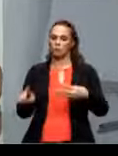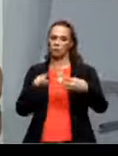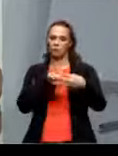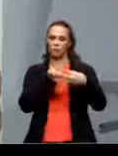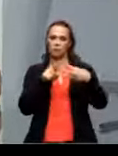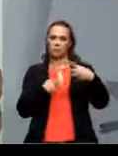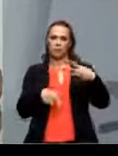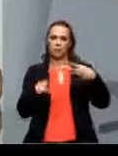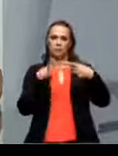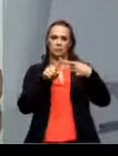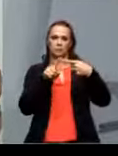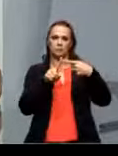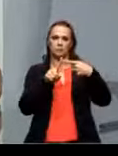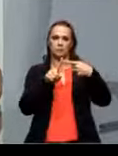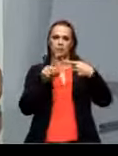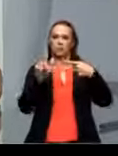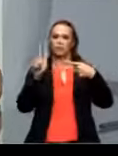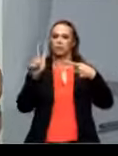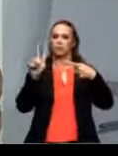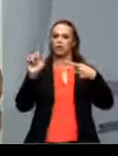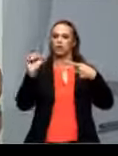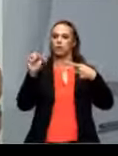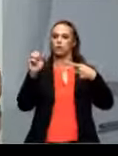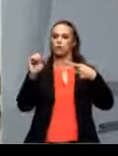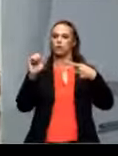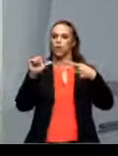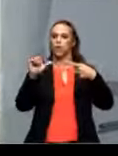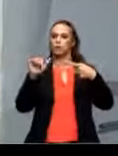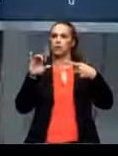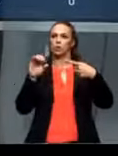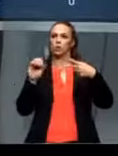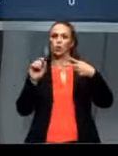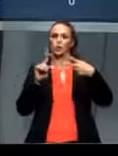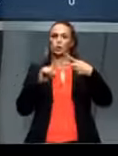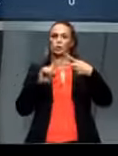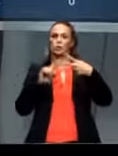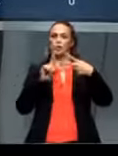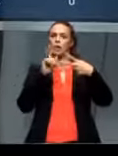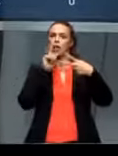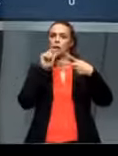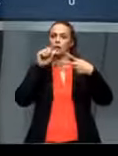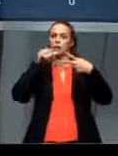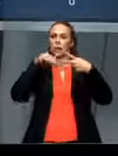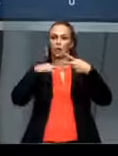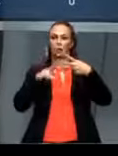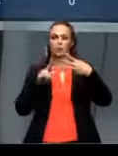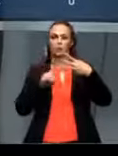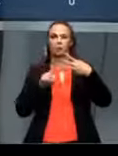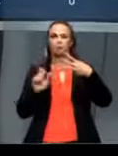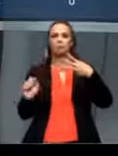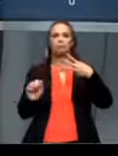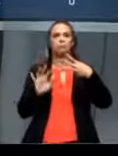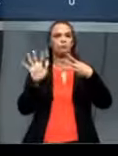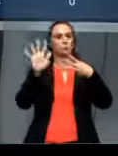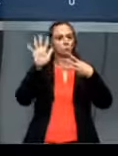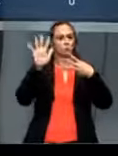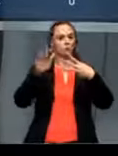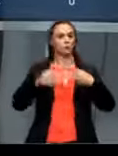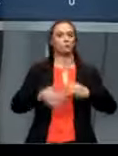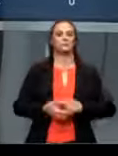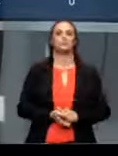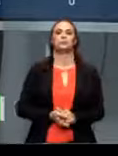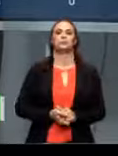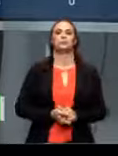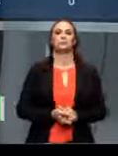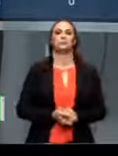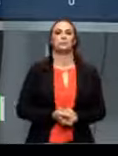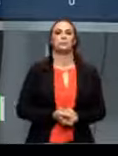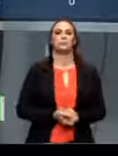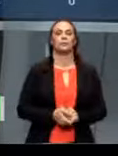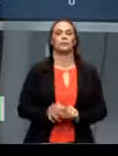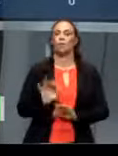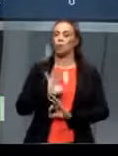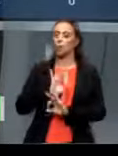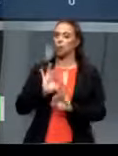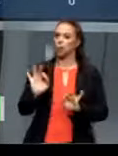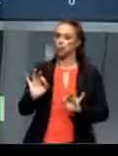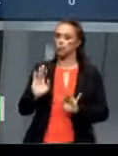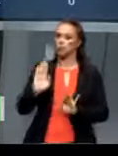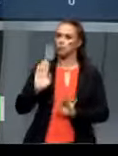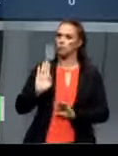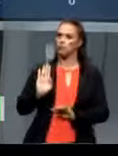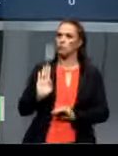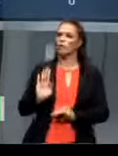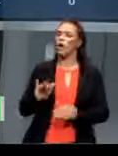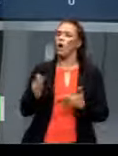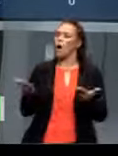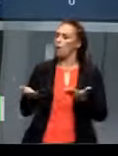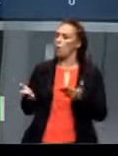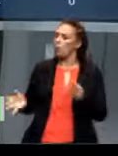e o gasoso. Ótimo. E agora, professora, complementando aí o que você já começou a nos dizer, qual que